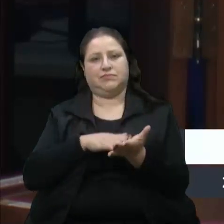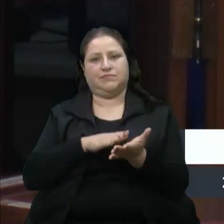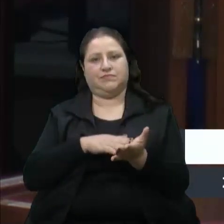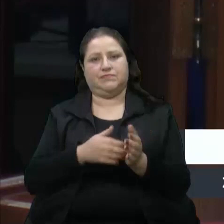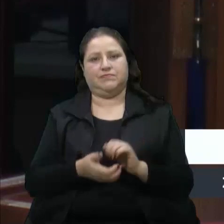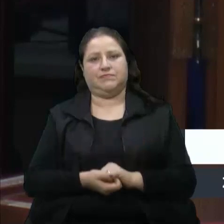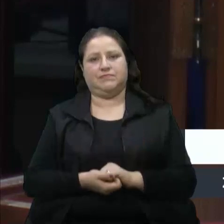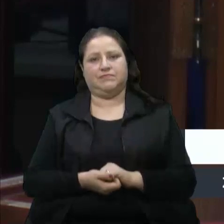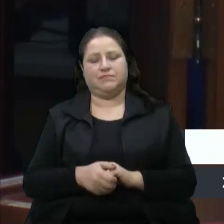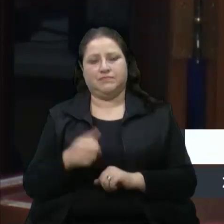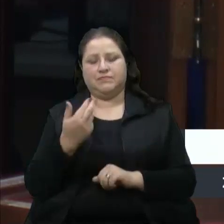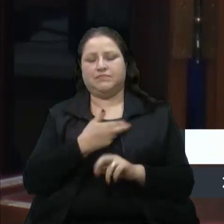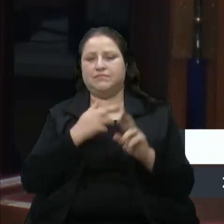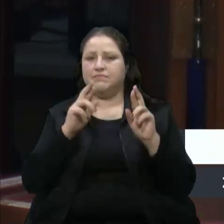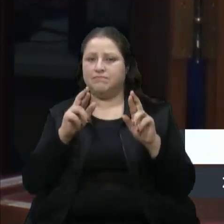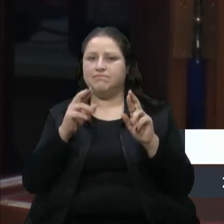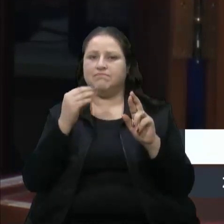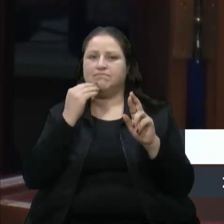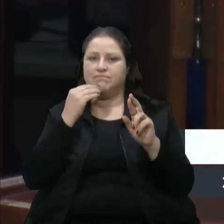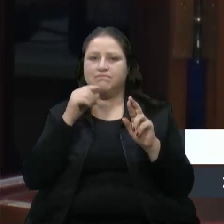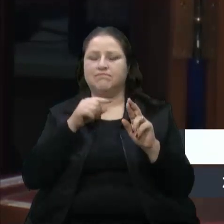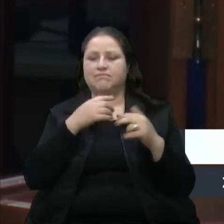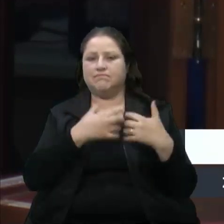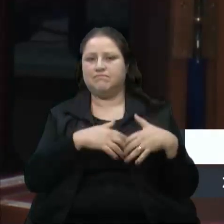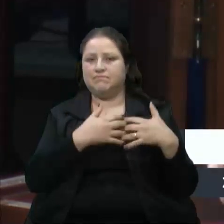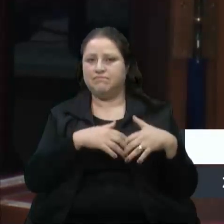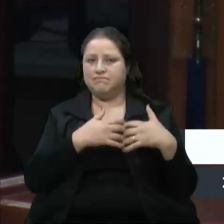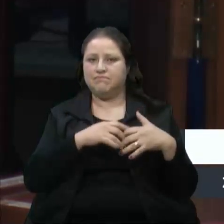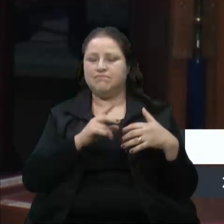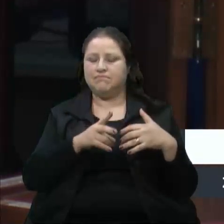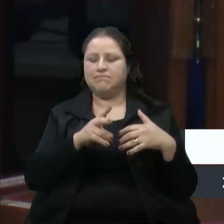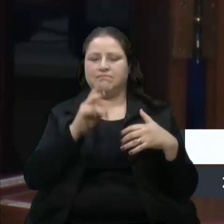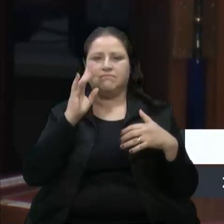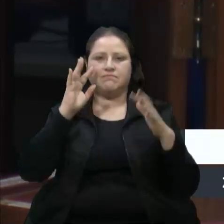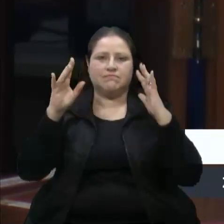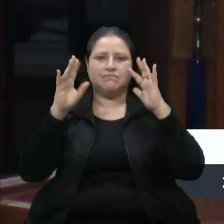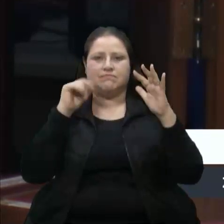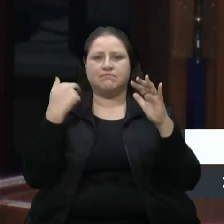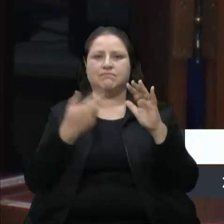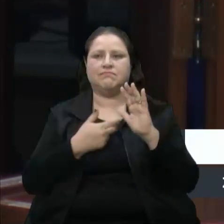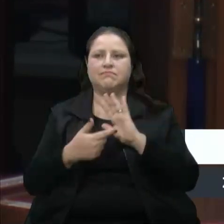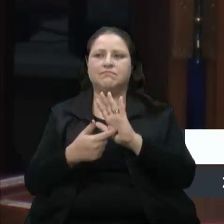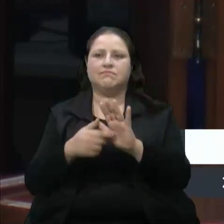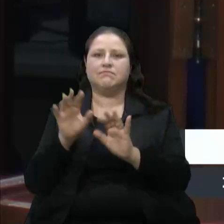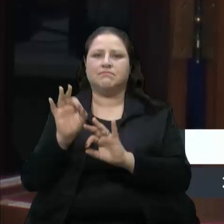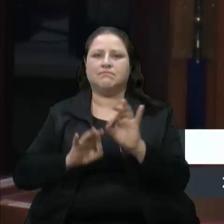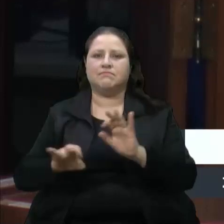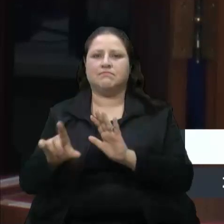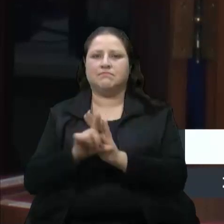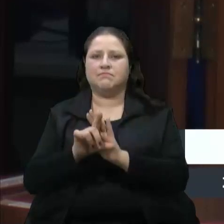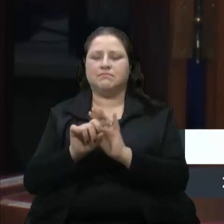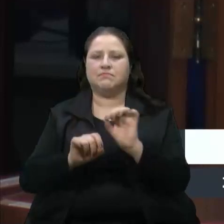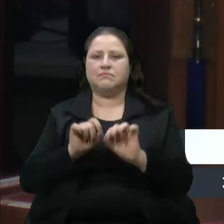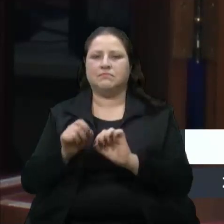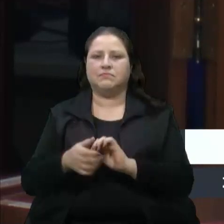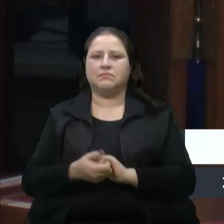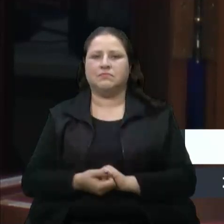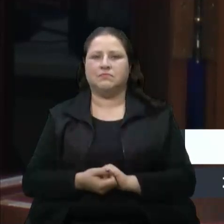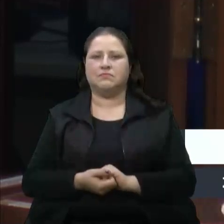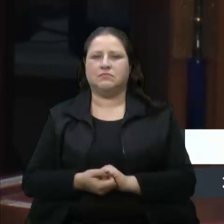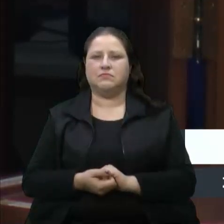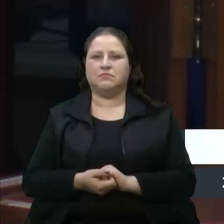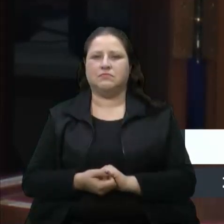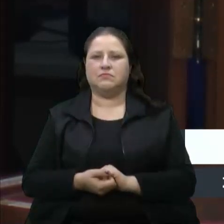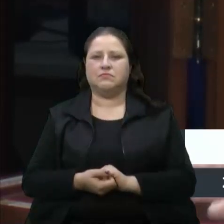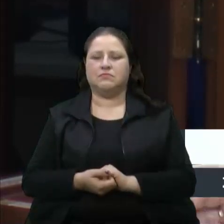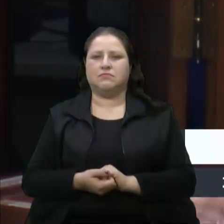Então, a gente espera, claro, que isso funcione, sempre é um sonho, né, quando a gente apresenta um projeto de lei, é que ele, a partir do momento